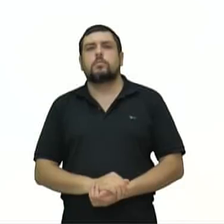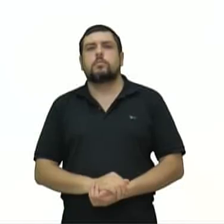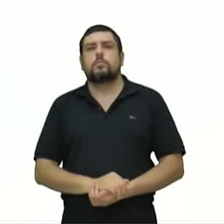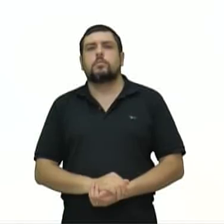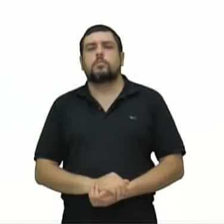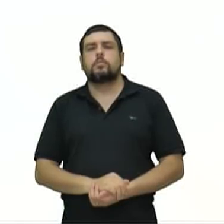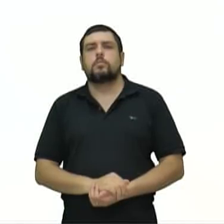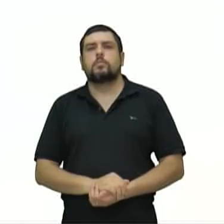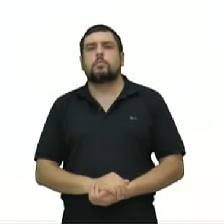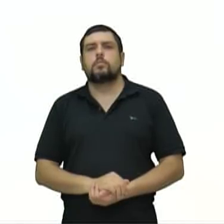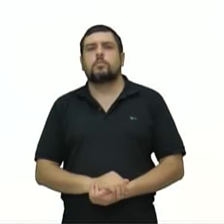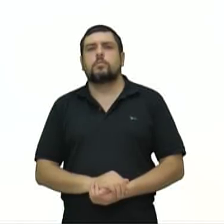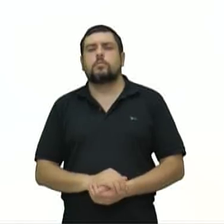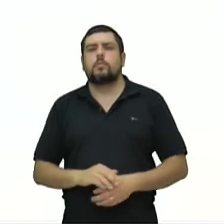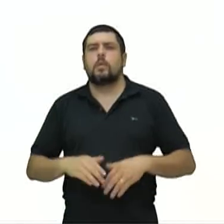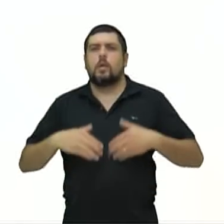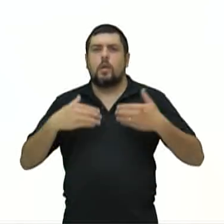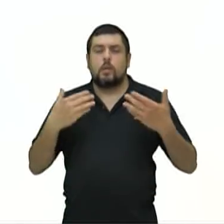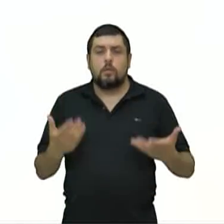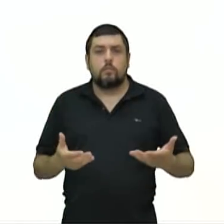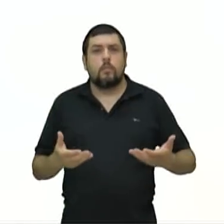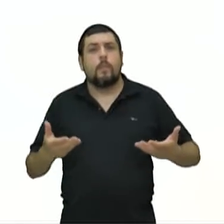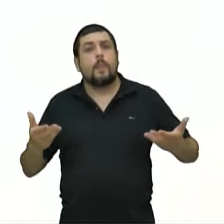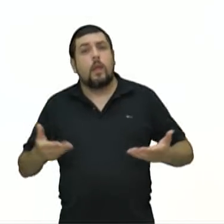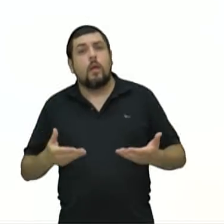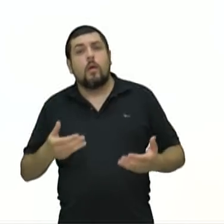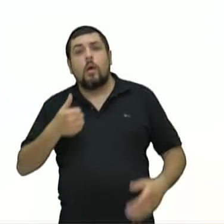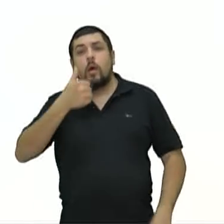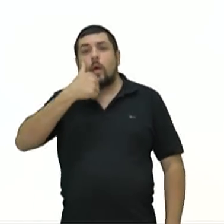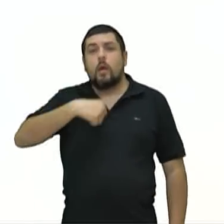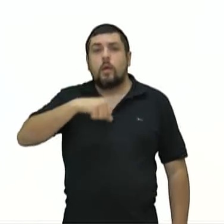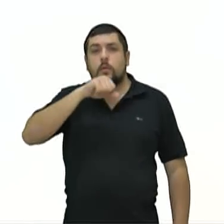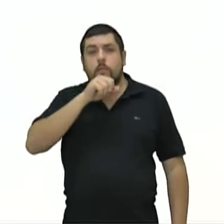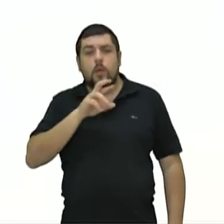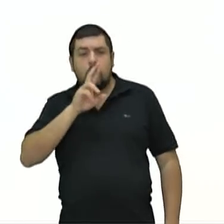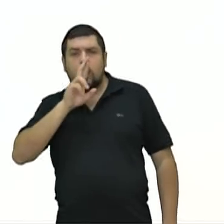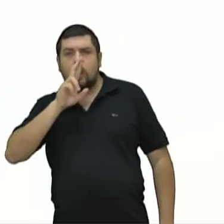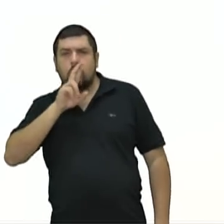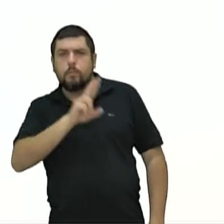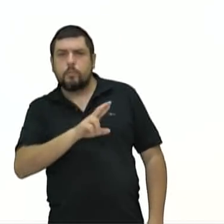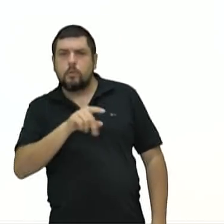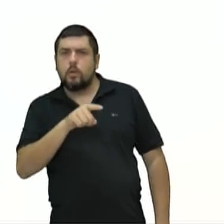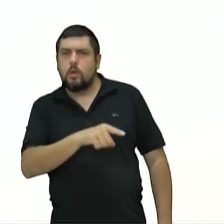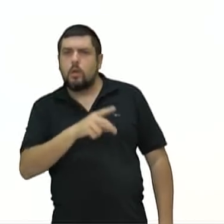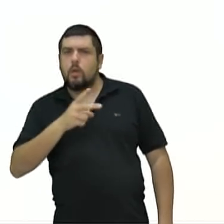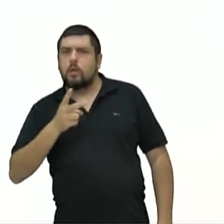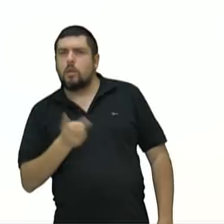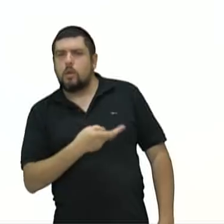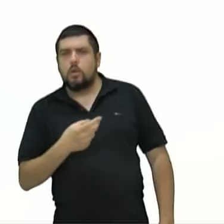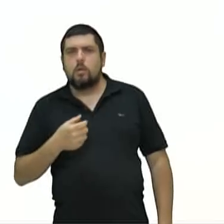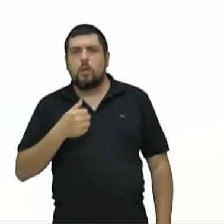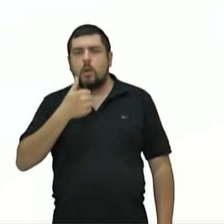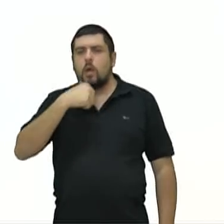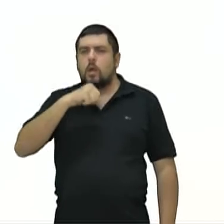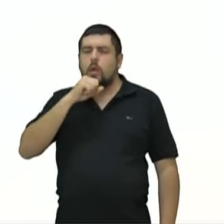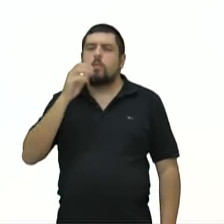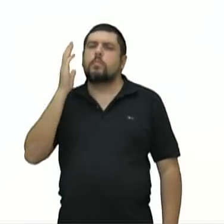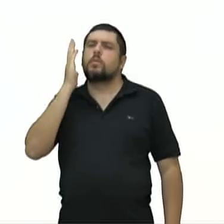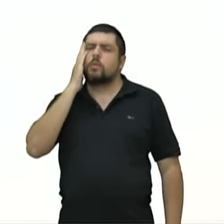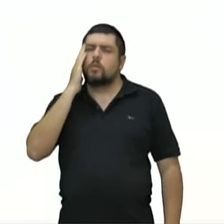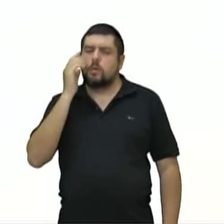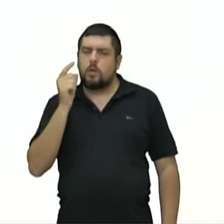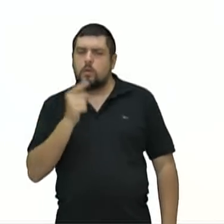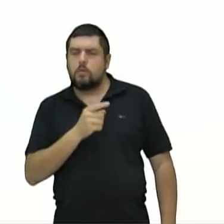Qual argumento a mãe utilizará para apontar o erro de interpretação do garoto? A mãe sabe que isso é